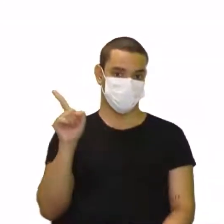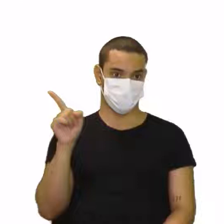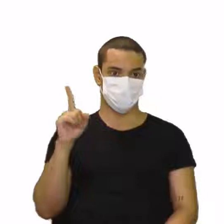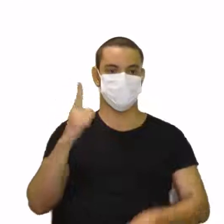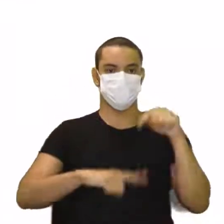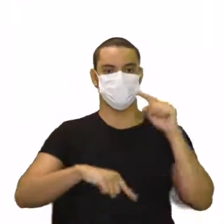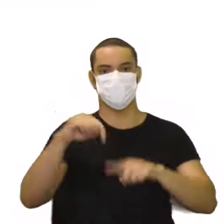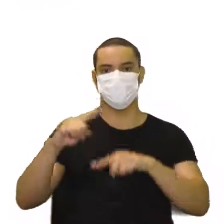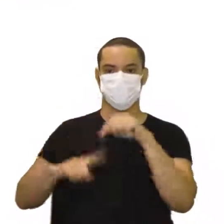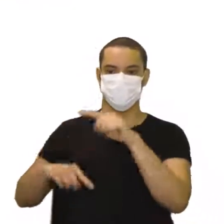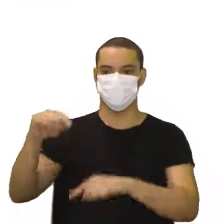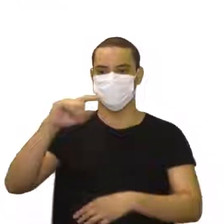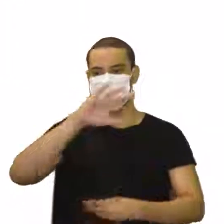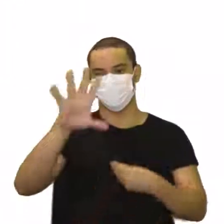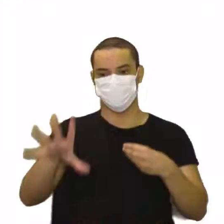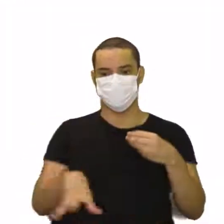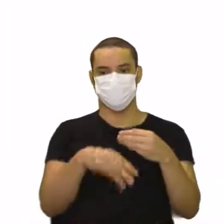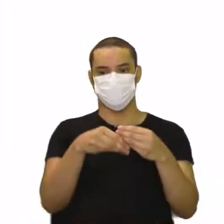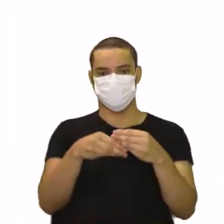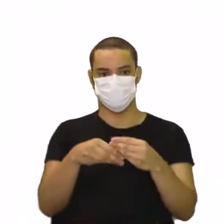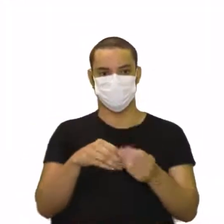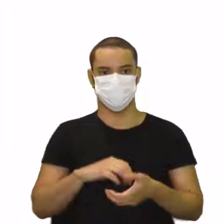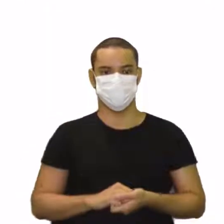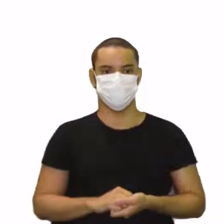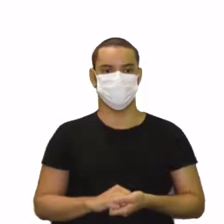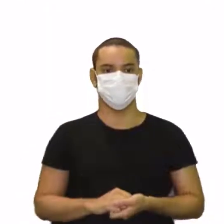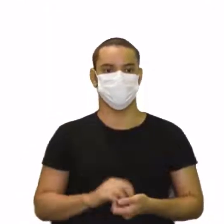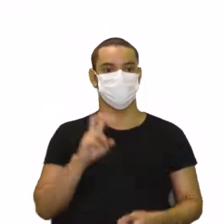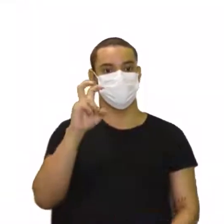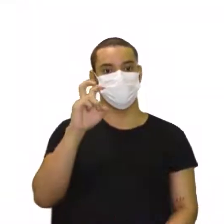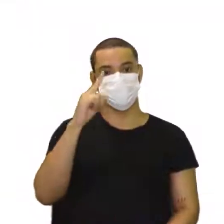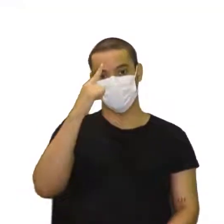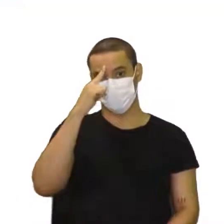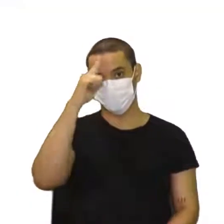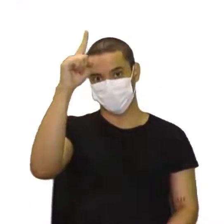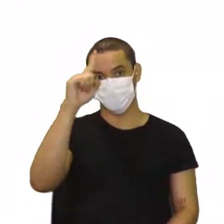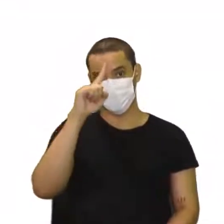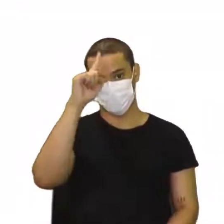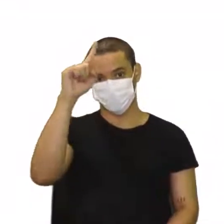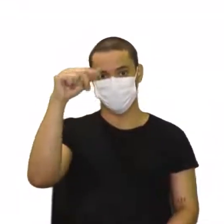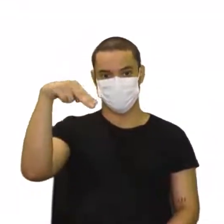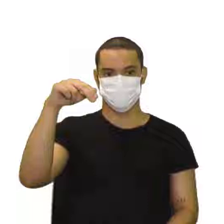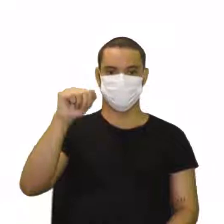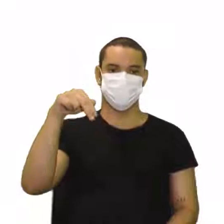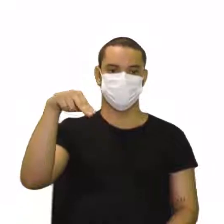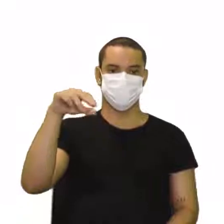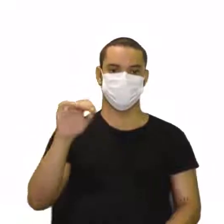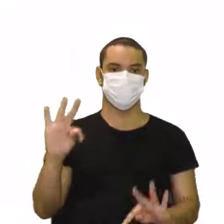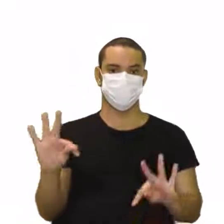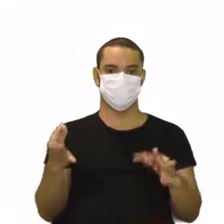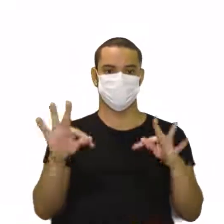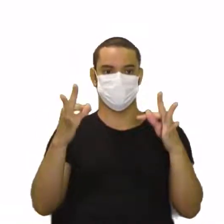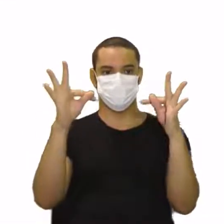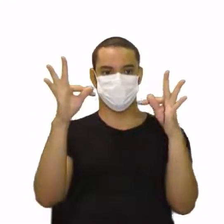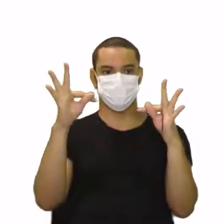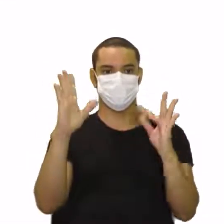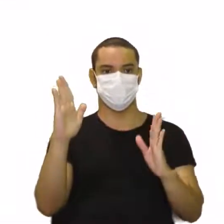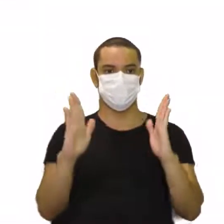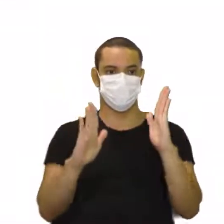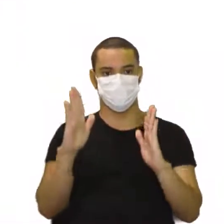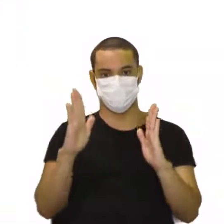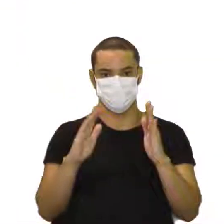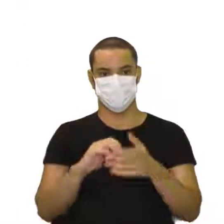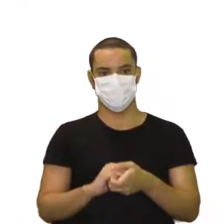um material complementar. 5 invenções da nanotecnologia, duração